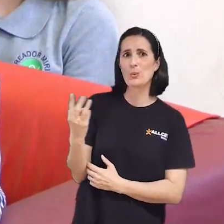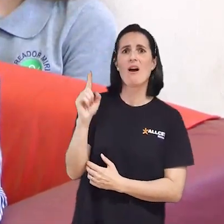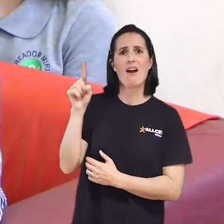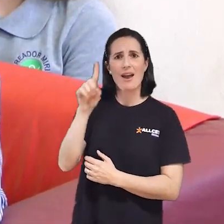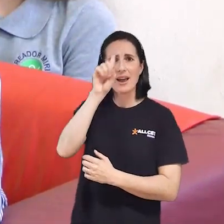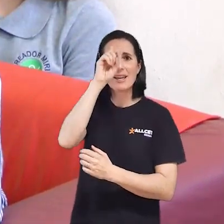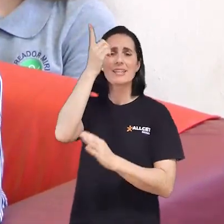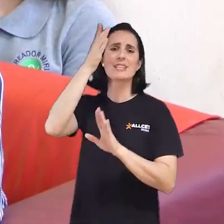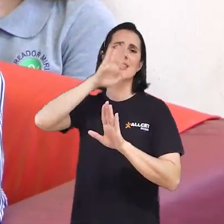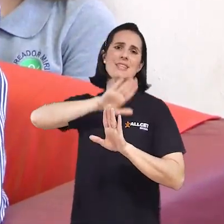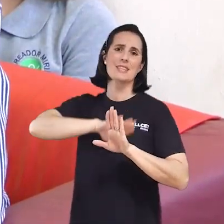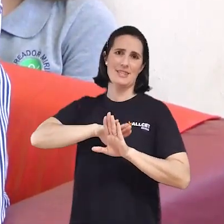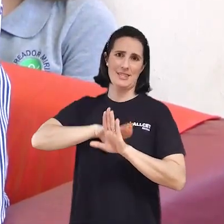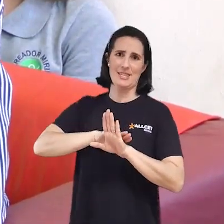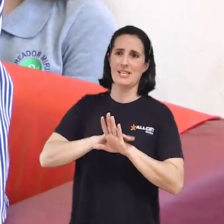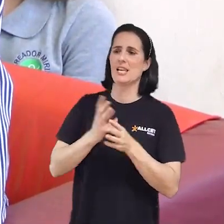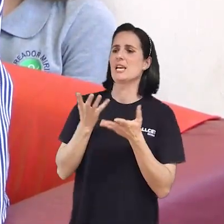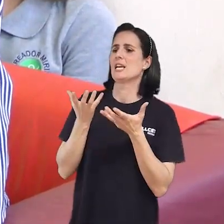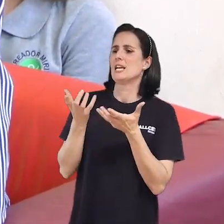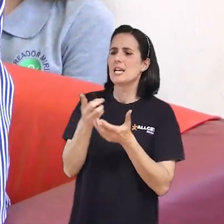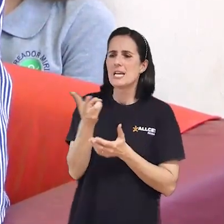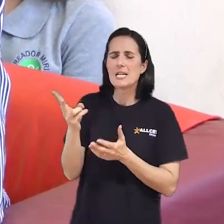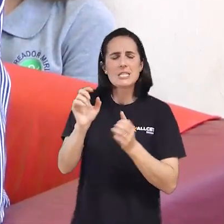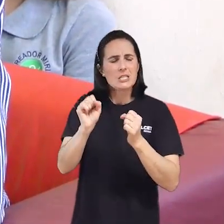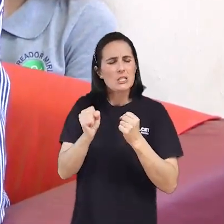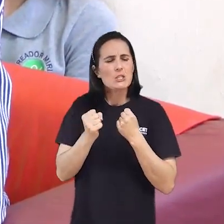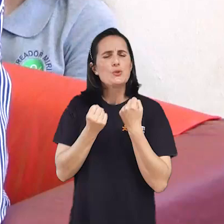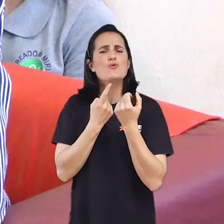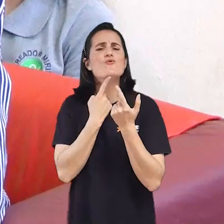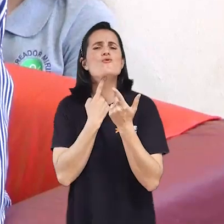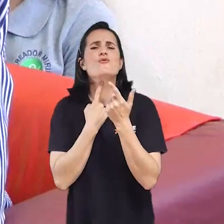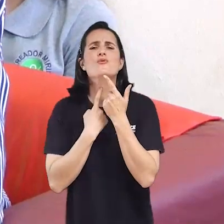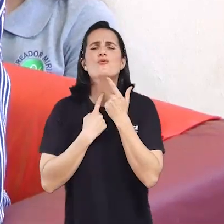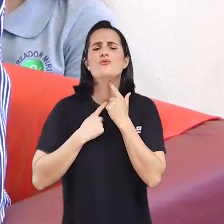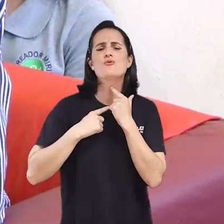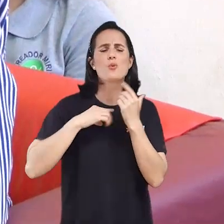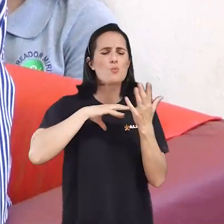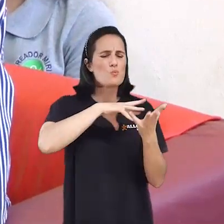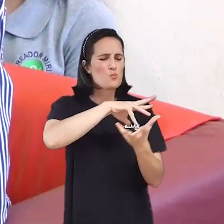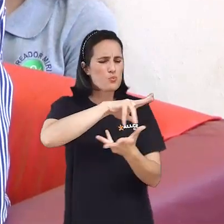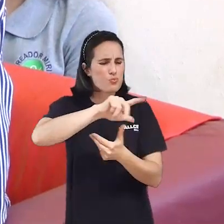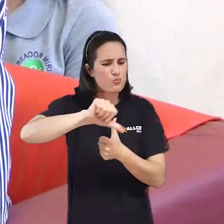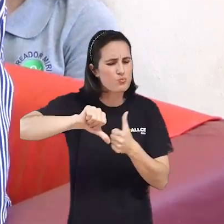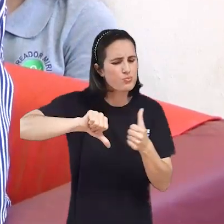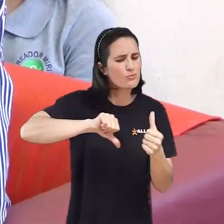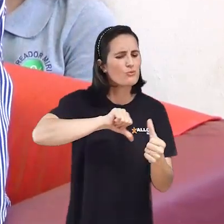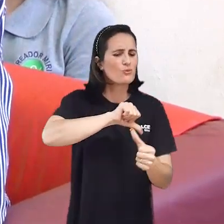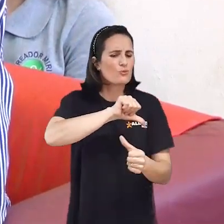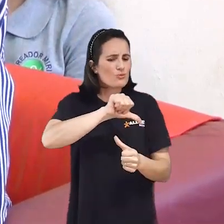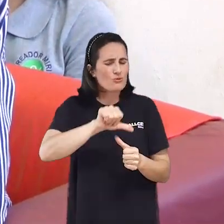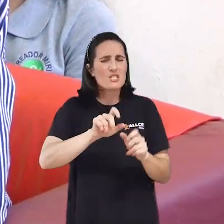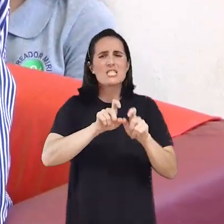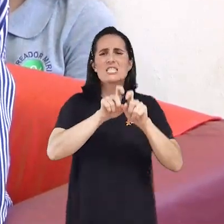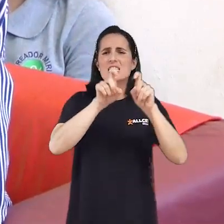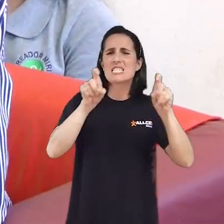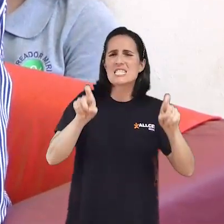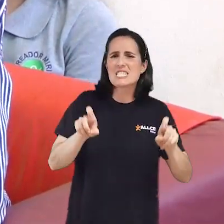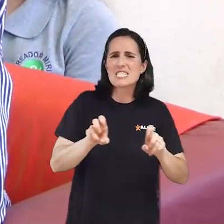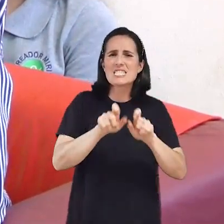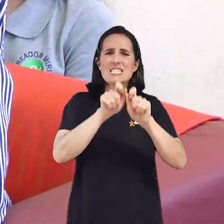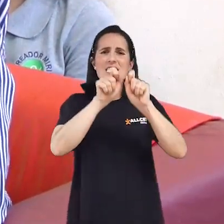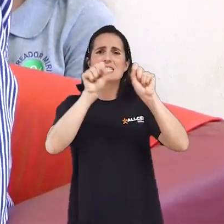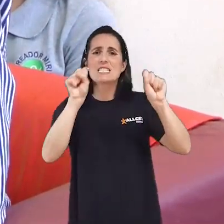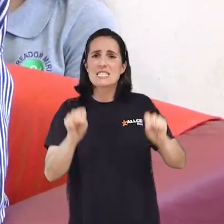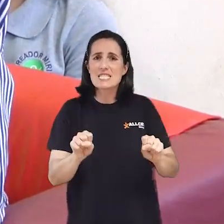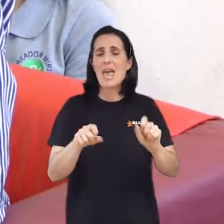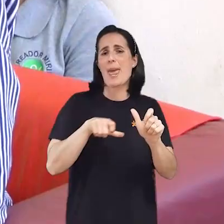anos. Né? O Alárico, ele tem 21, né? Mais ou menos.